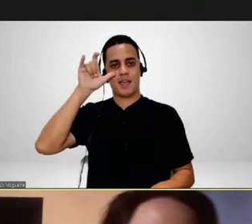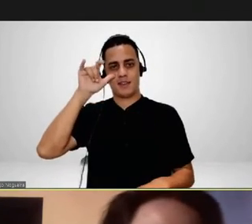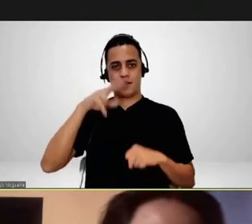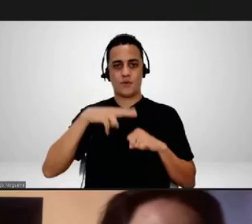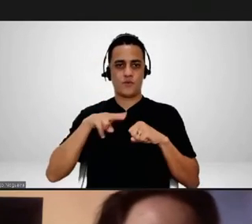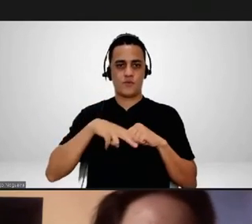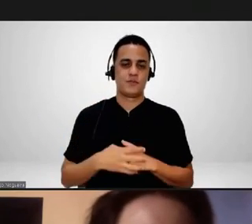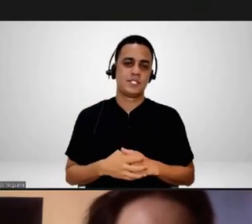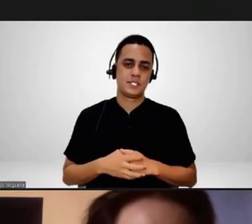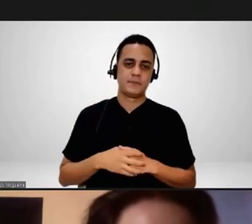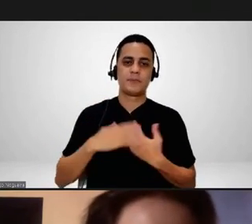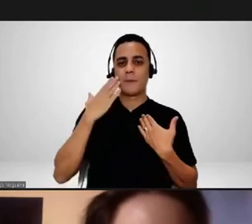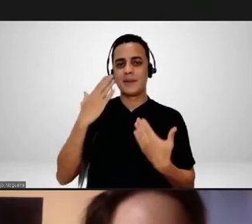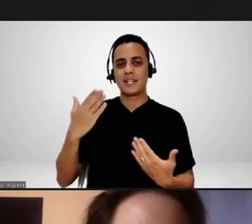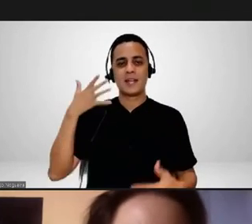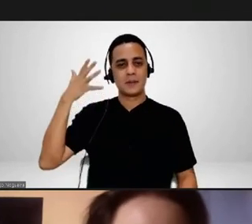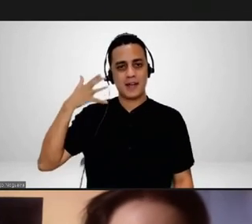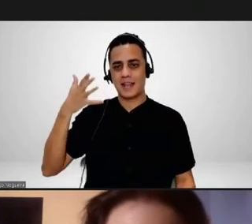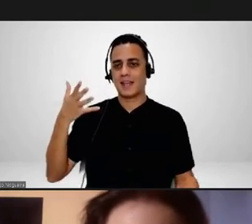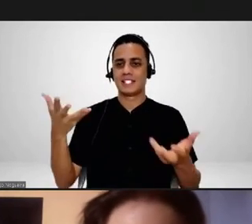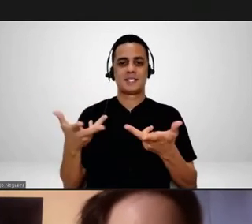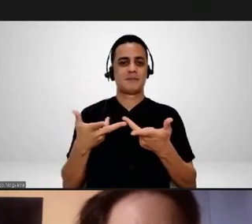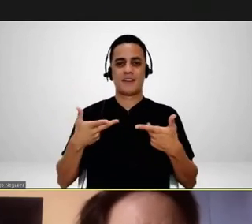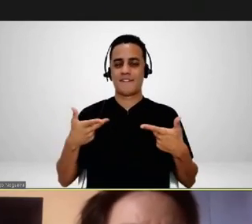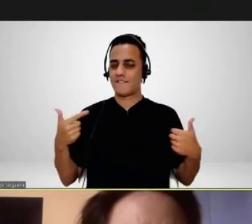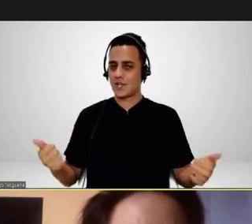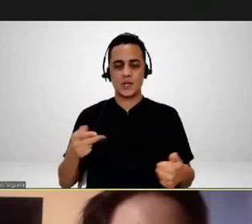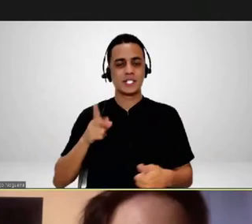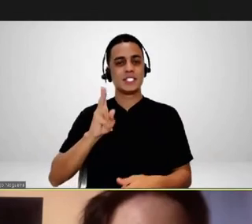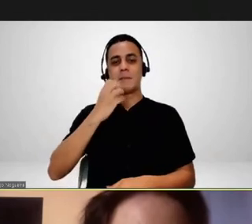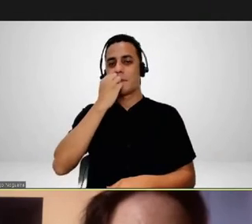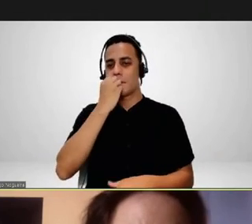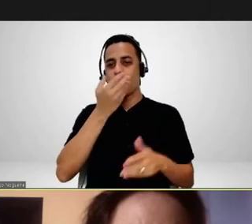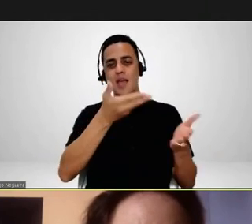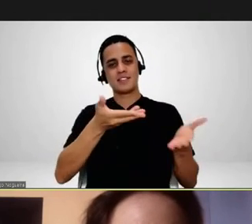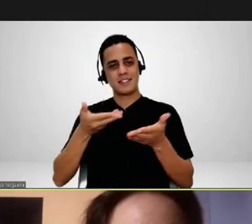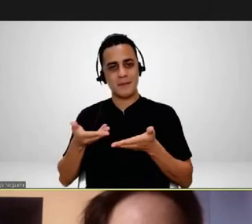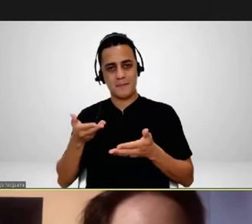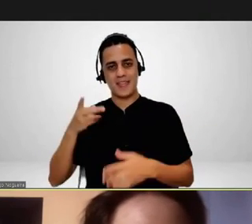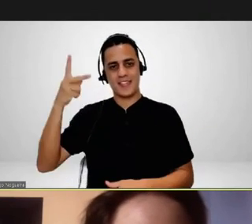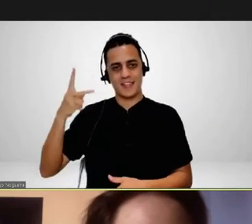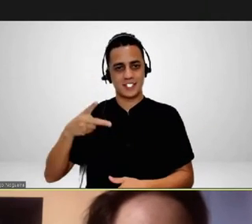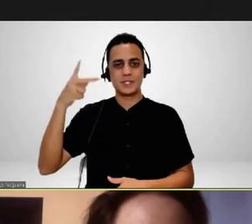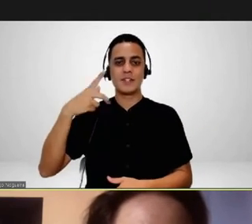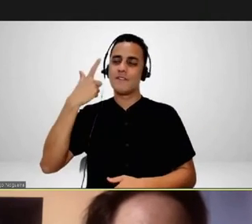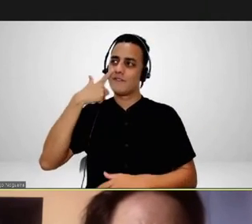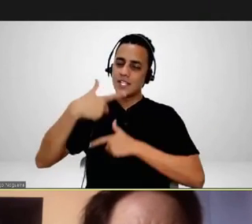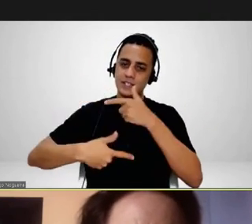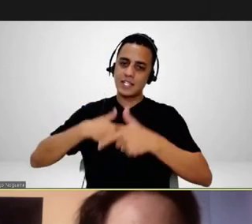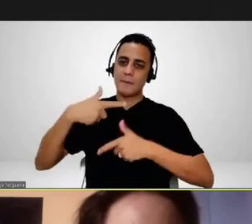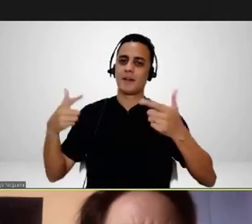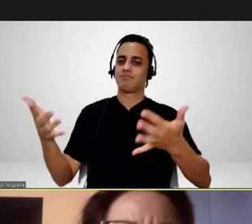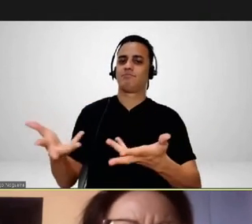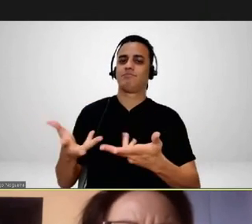muito agradecida pela palestra, maravilhosa. Sempre é muito bom recebê-las e ver esse trabalho maravilhoso que